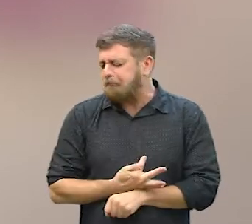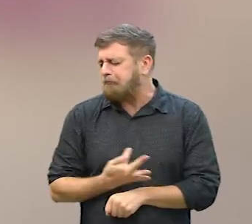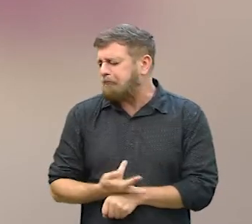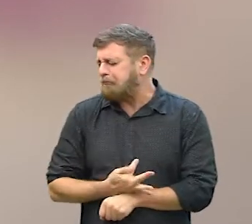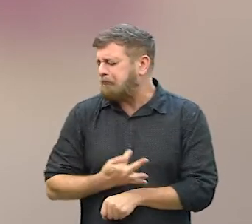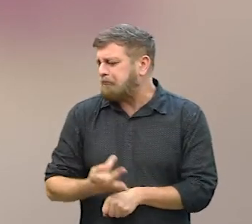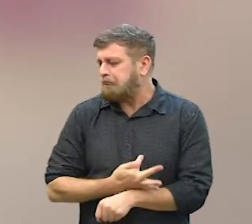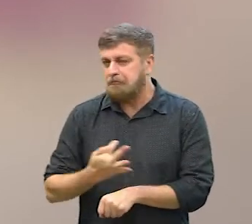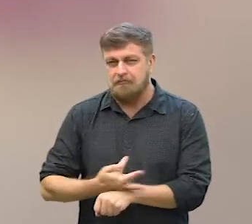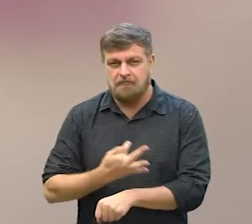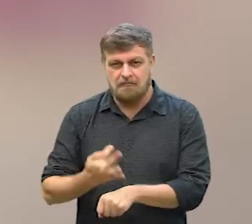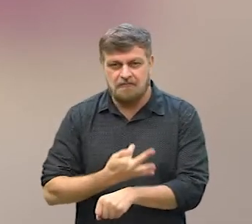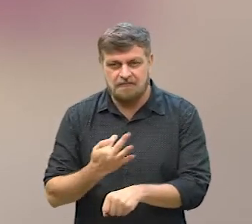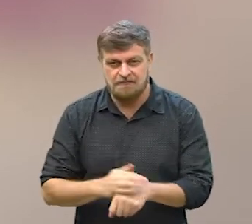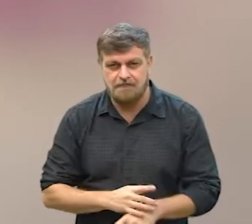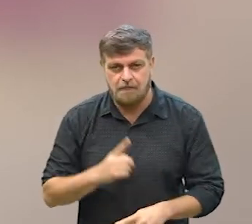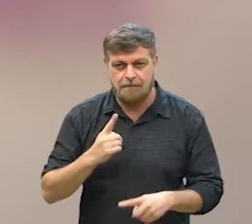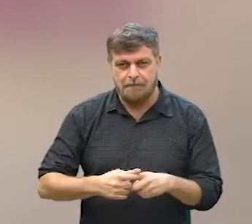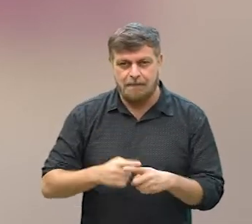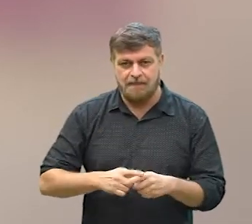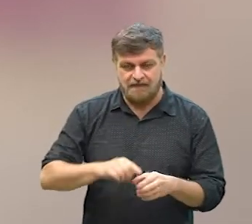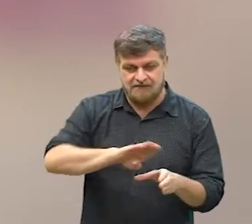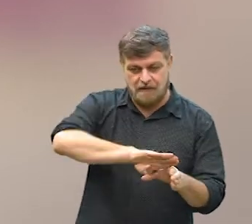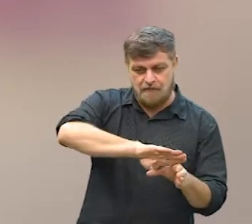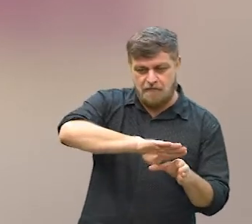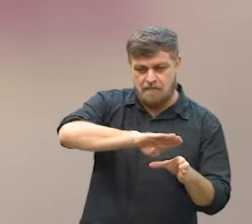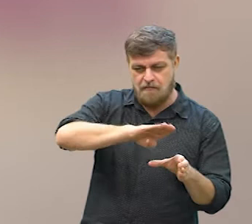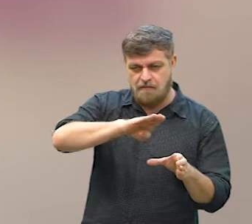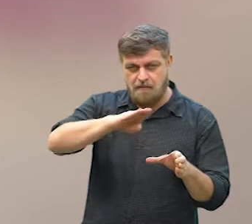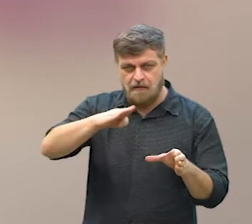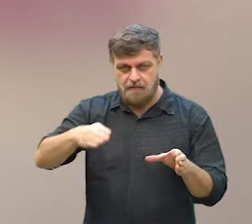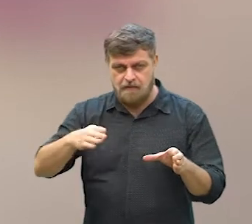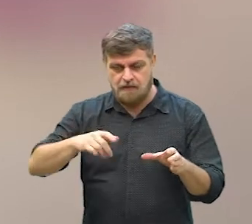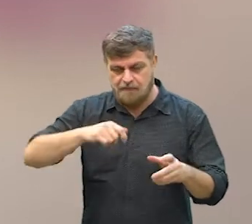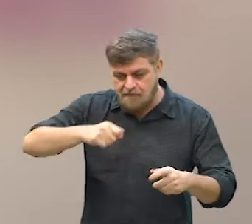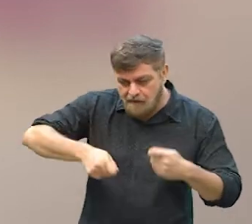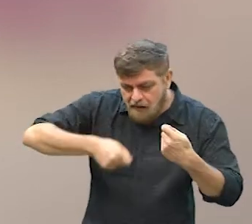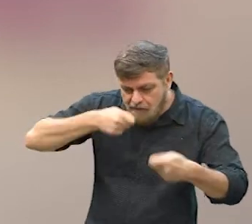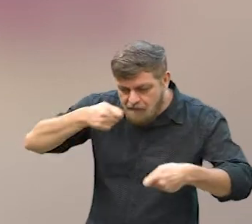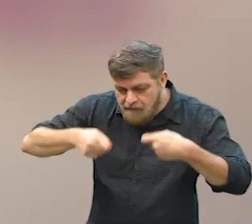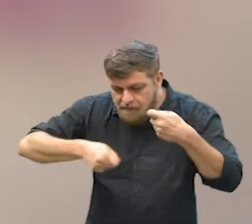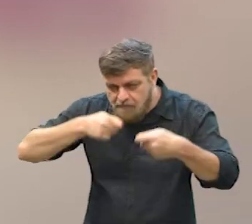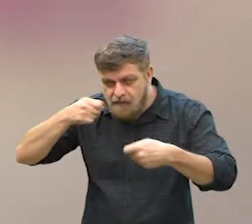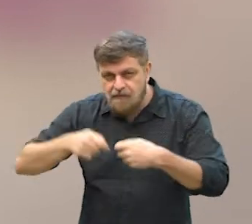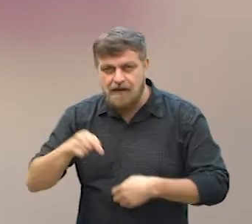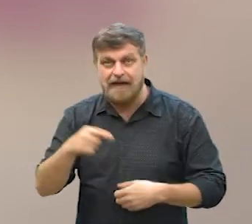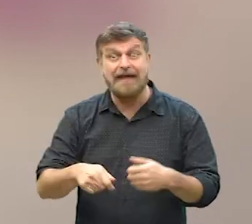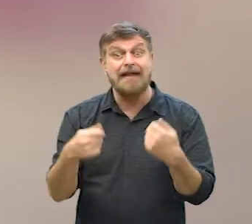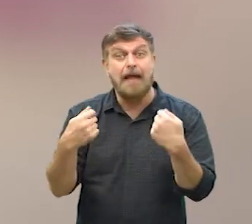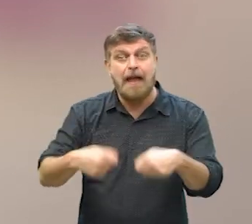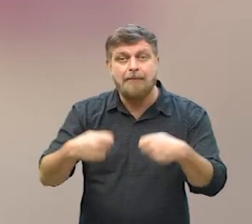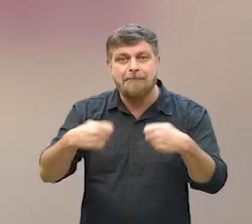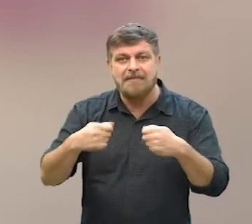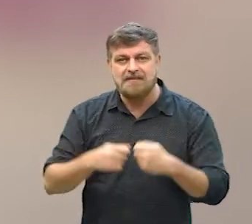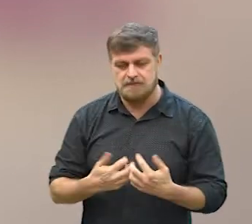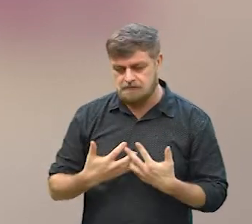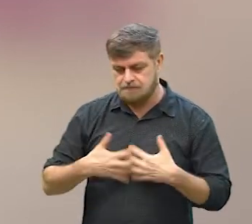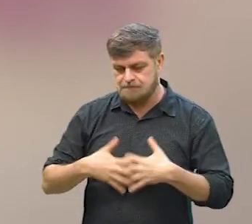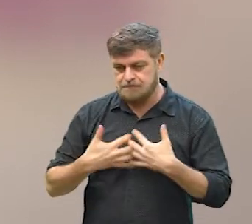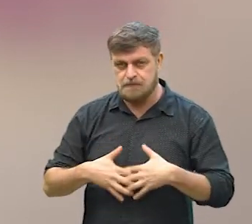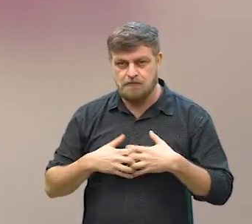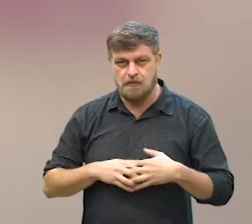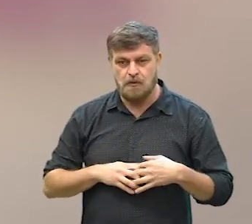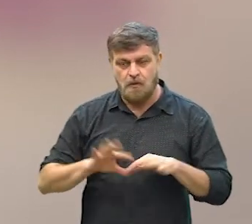fazer a lei da compensa, porque seu organismo ele entende que aquela quantidade de alimentos que está sendo recebido é porque